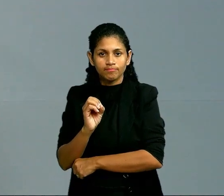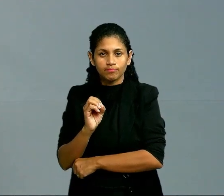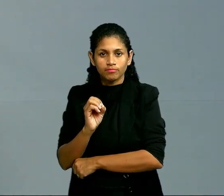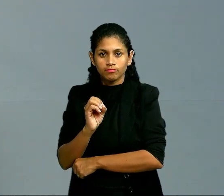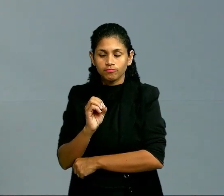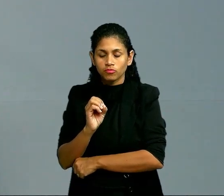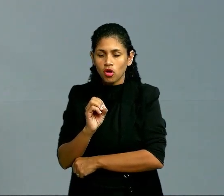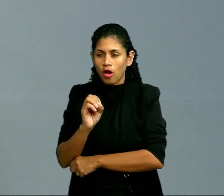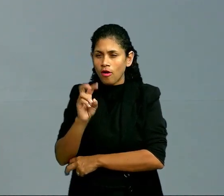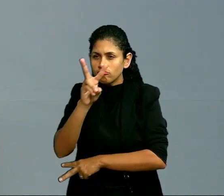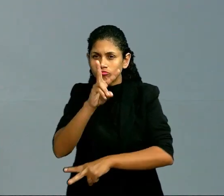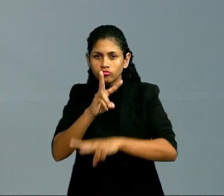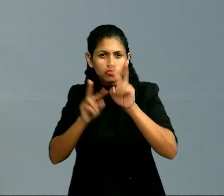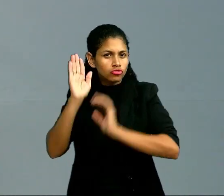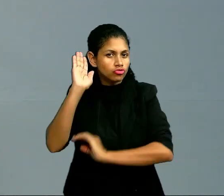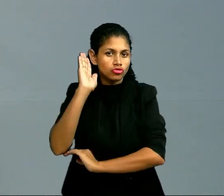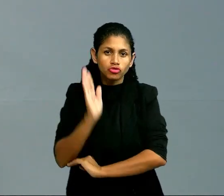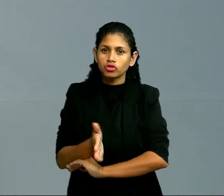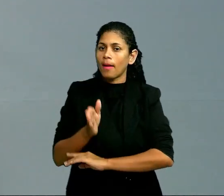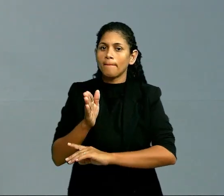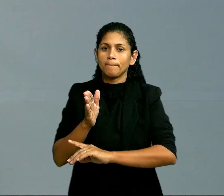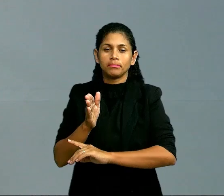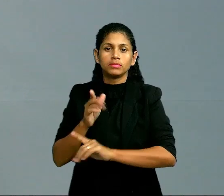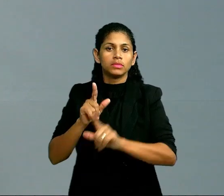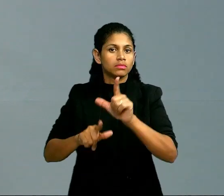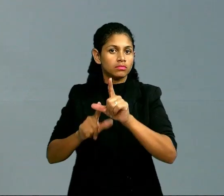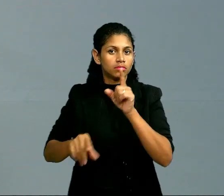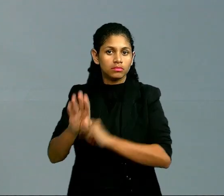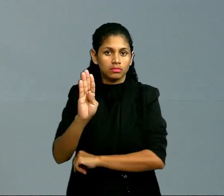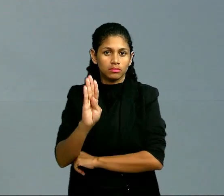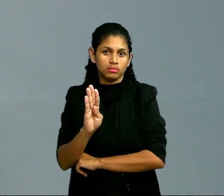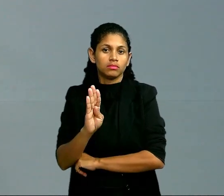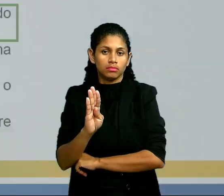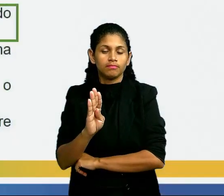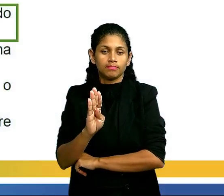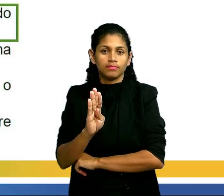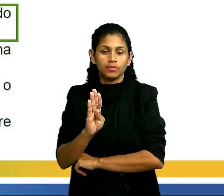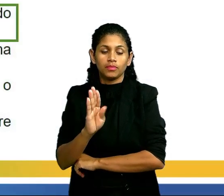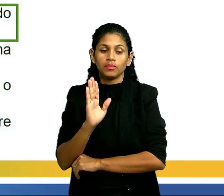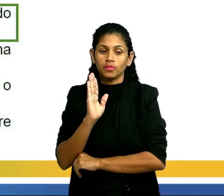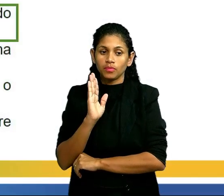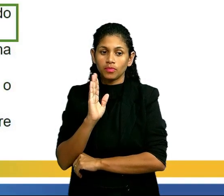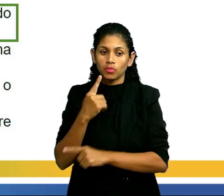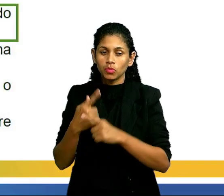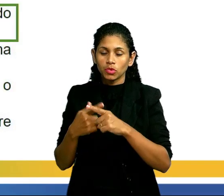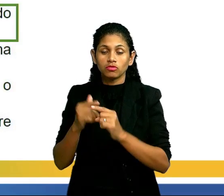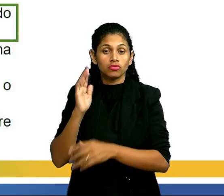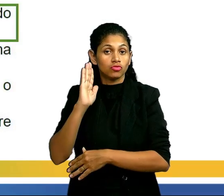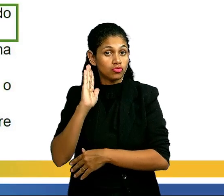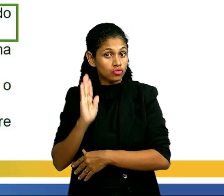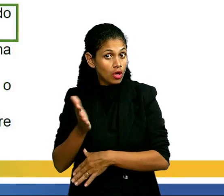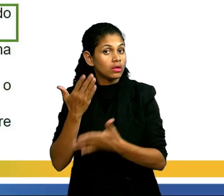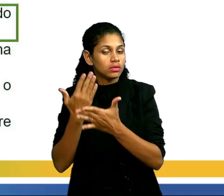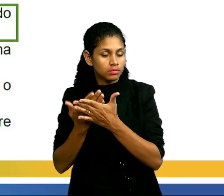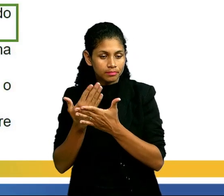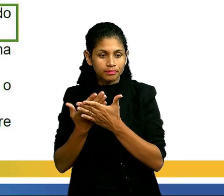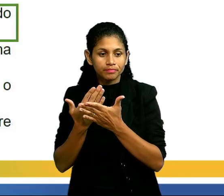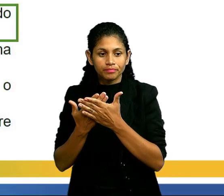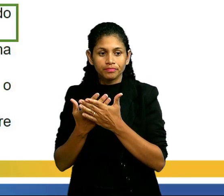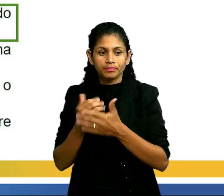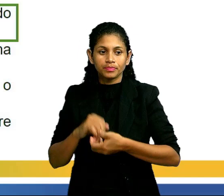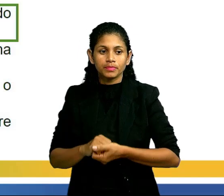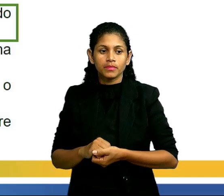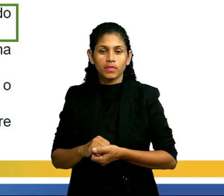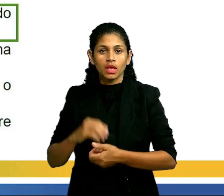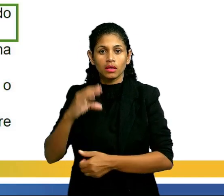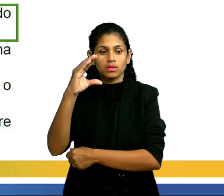para eliminação e o conhecimento, você já conseguiria matar essa questão, tá certo? Então, a B, a